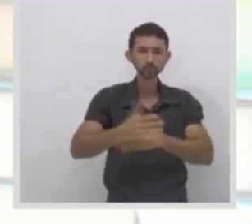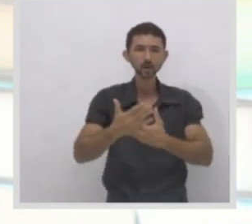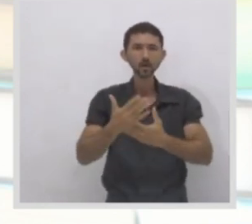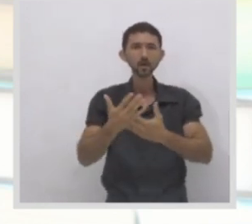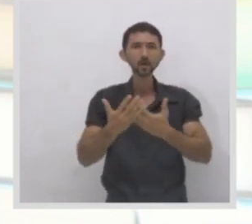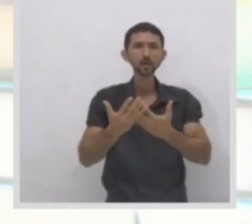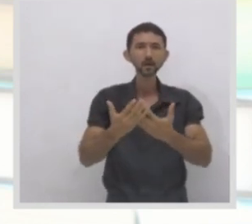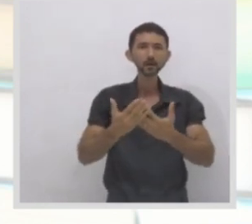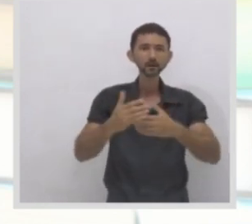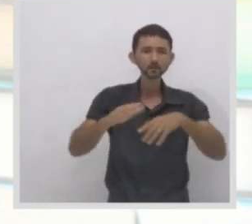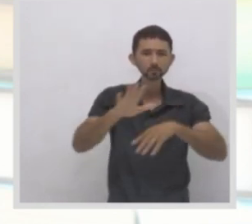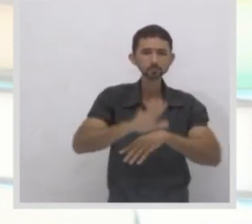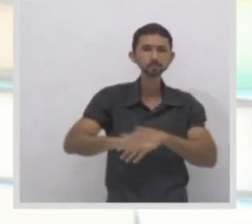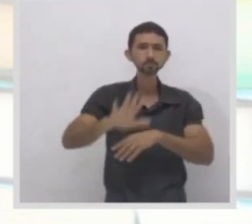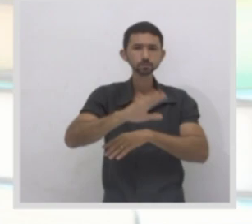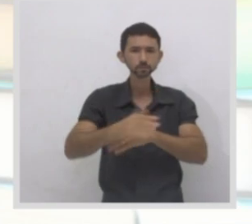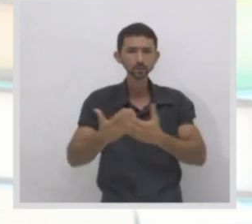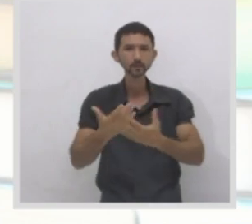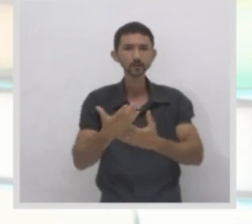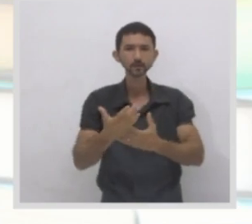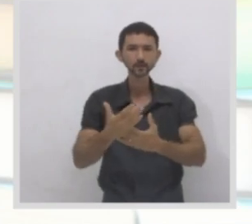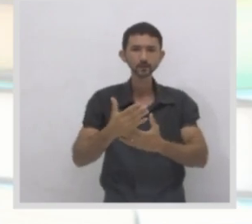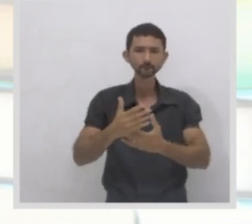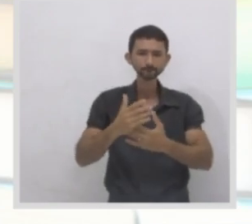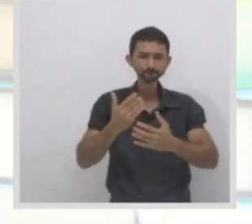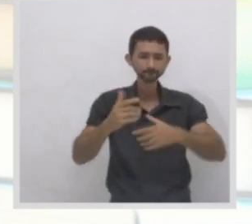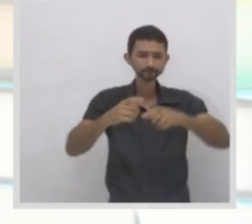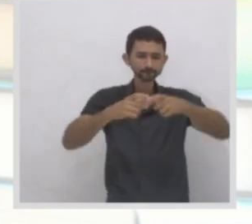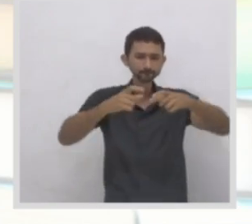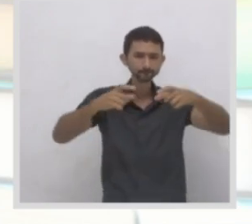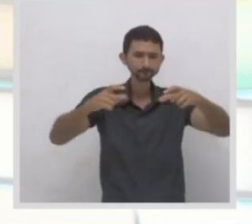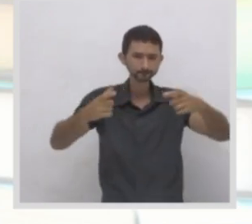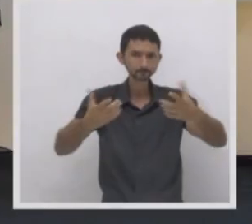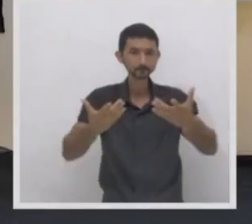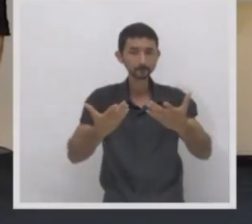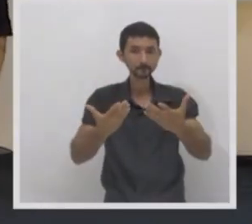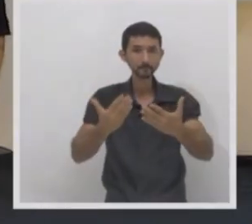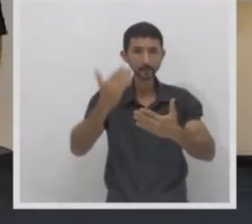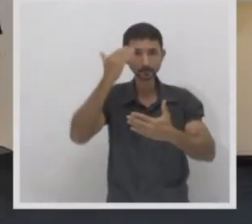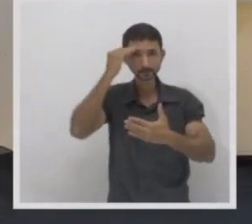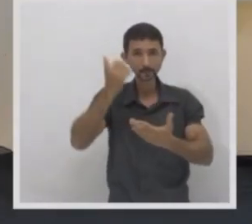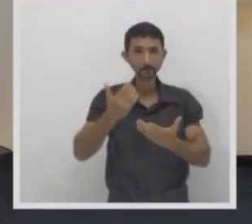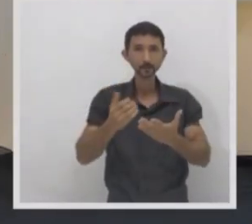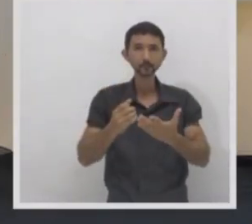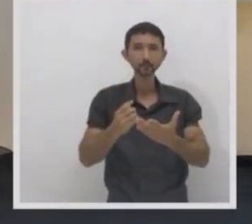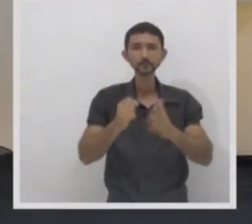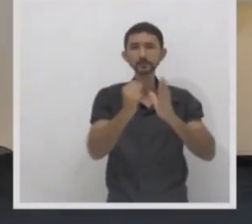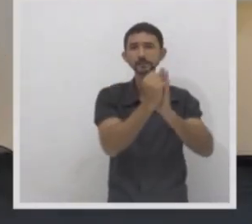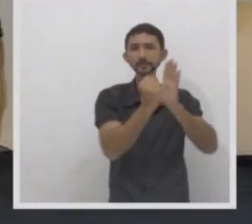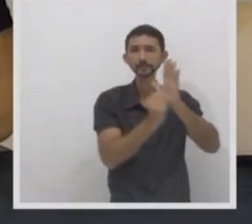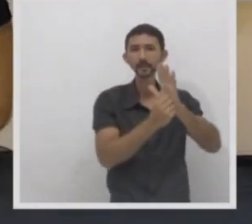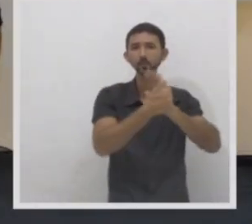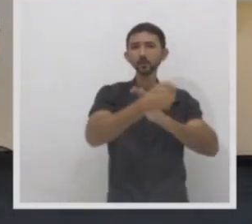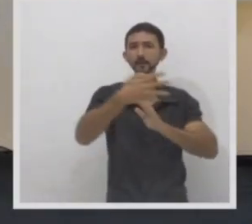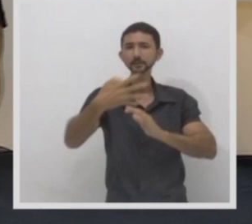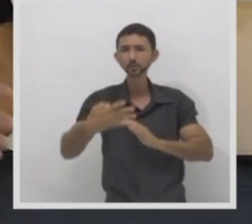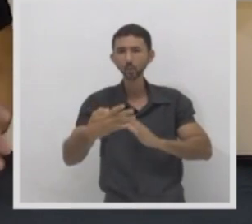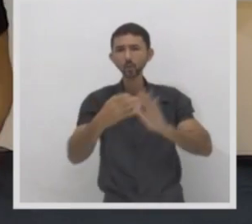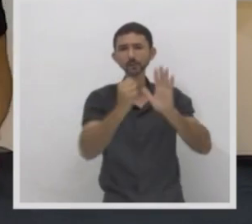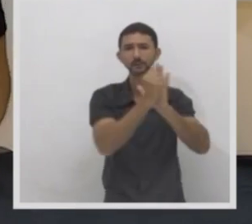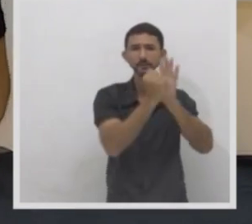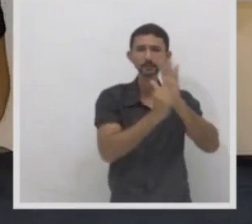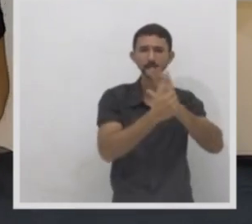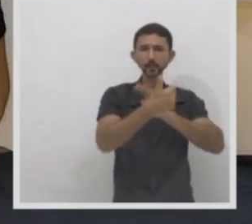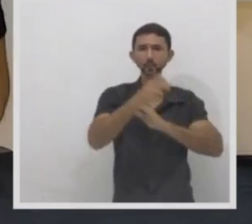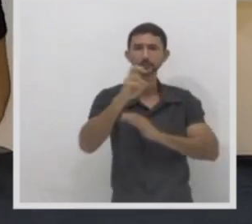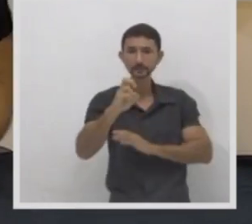processo que está atrelado a um processo maior ainda, né? Sabemos que no século XIV, XV, a Europa ela é o